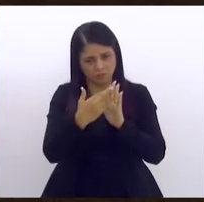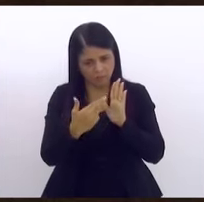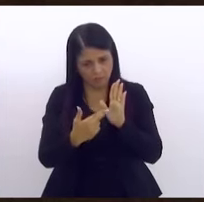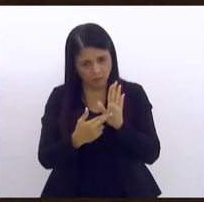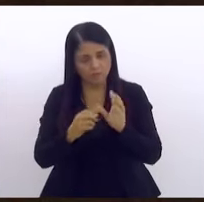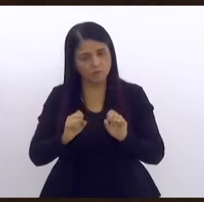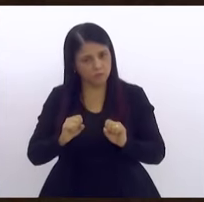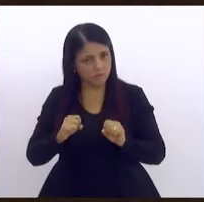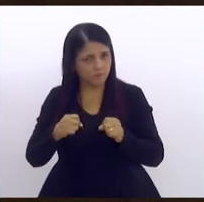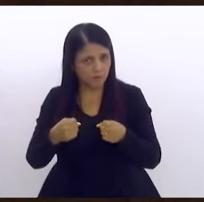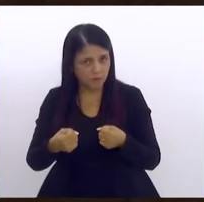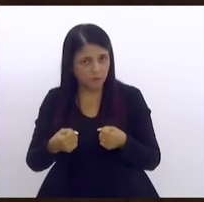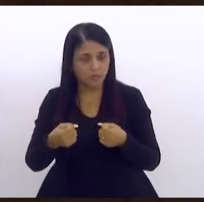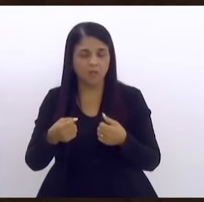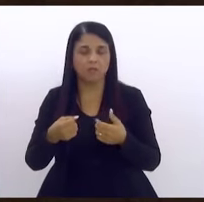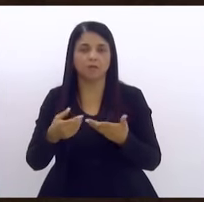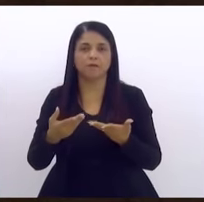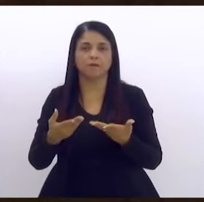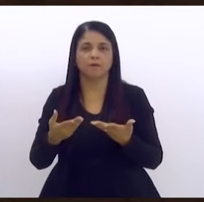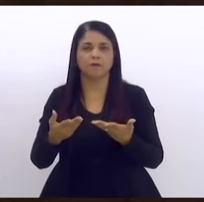defender o direito de qualquer deputado